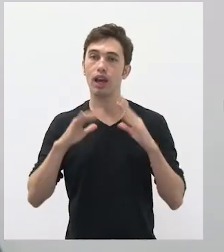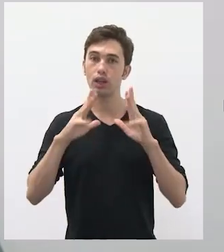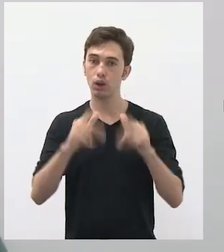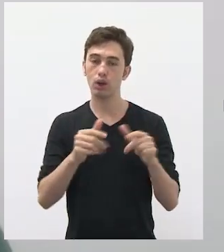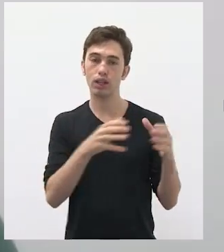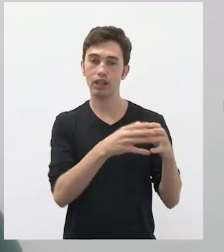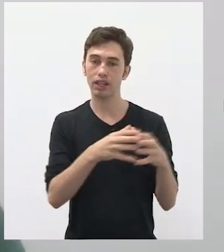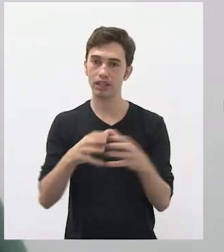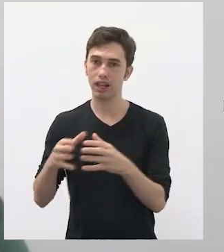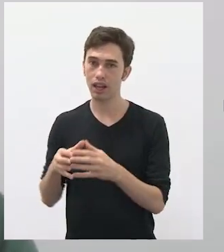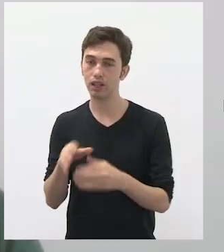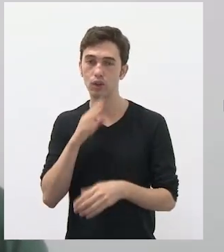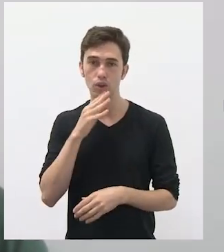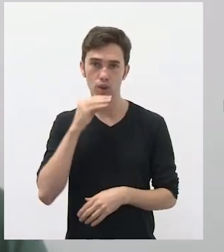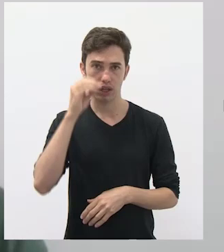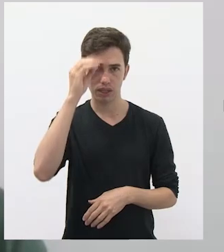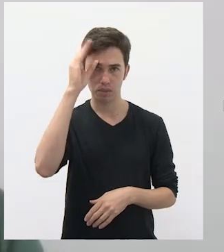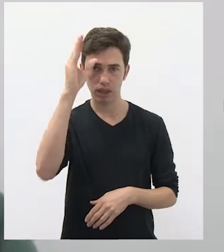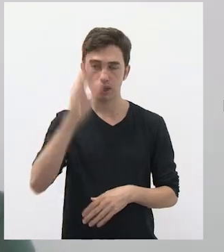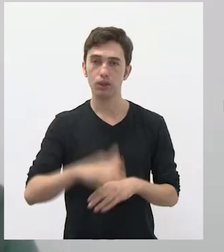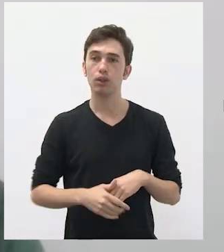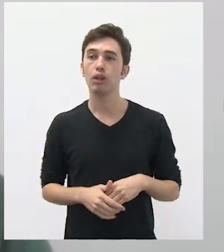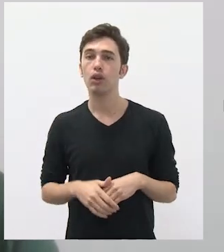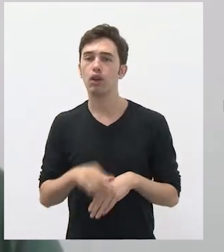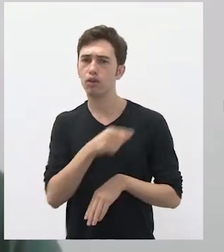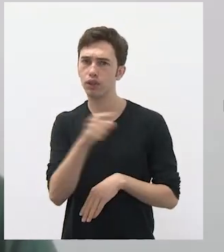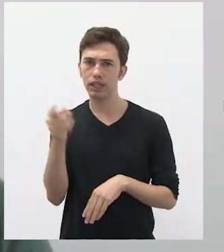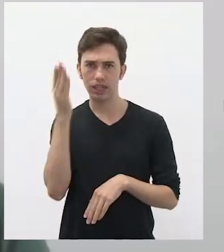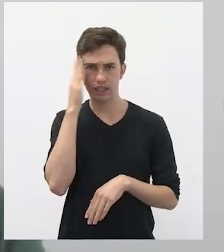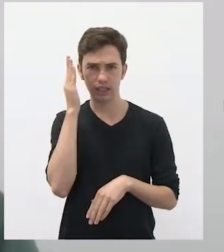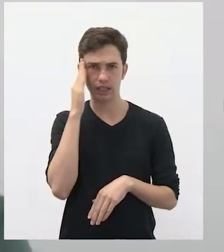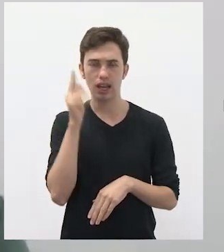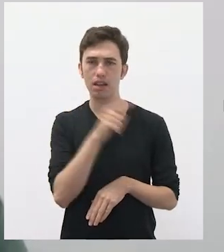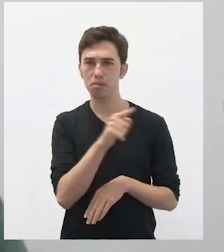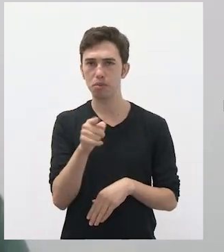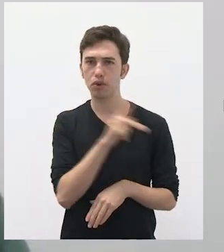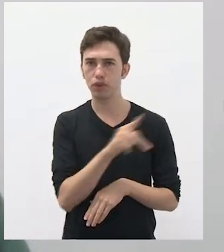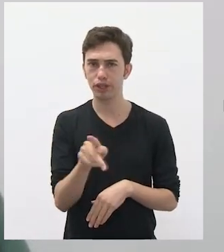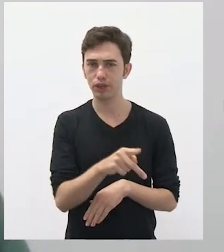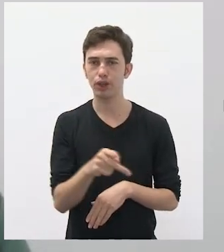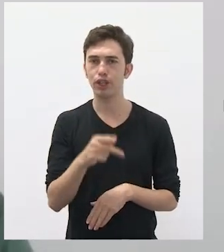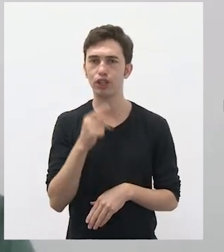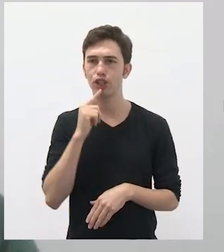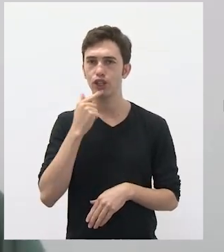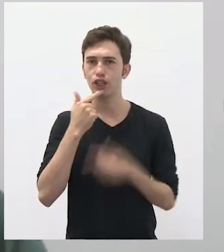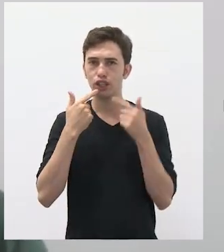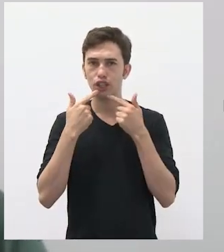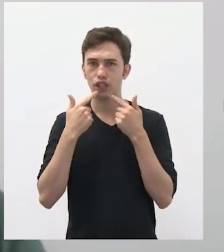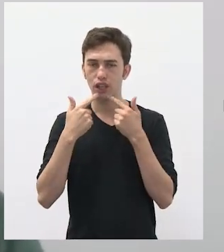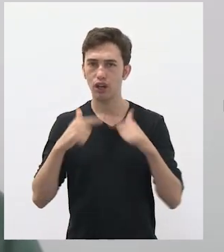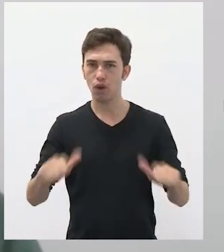de conhecimento. E vocês sabem, professores de linguagens, que